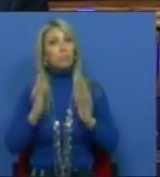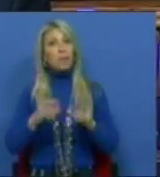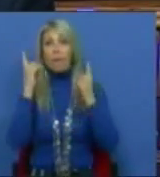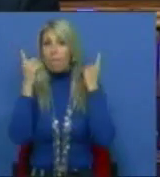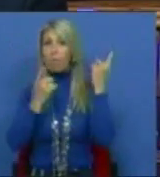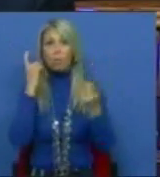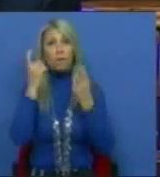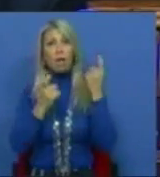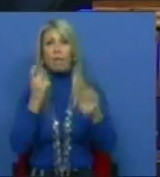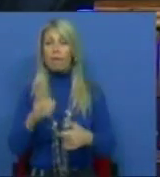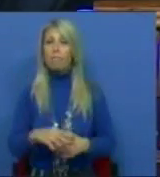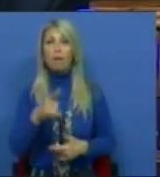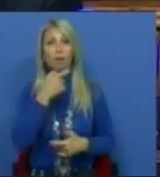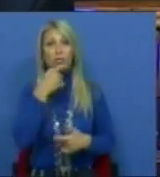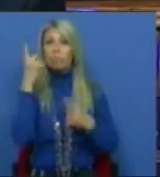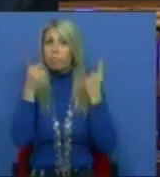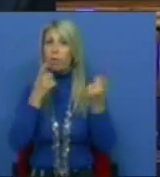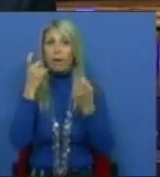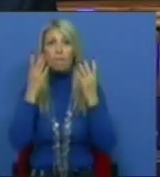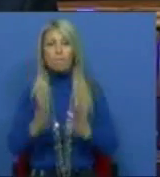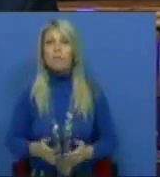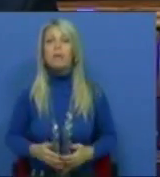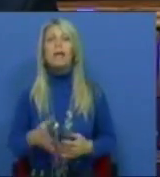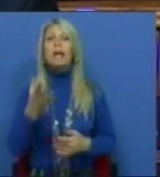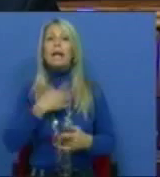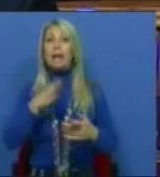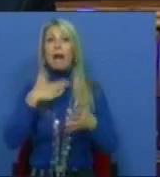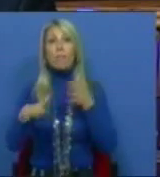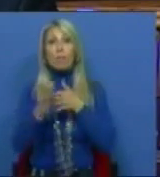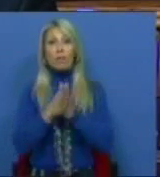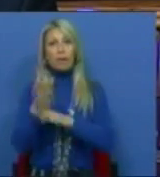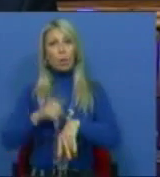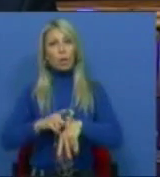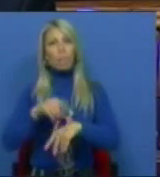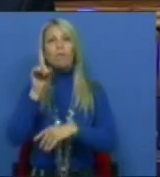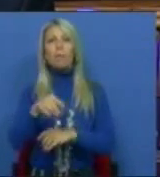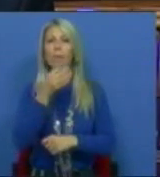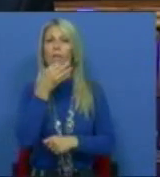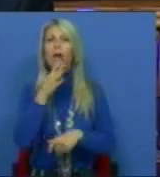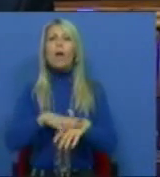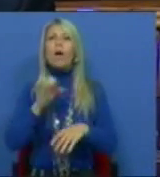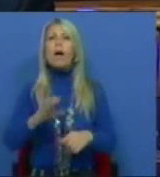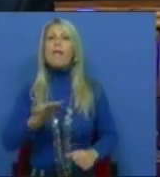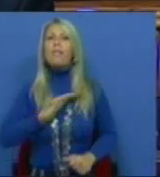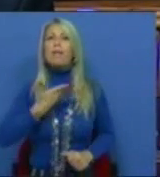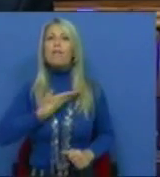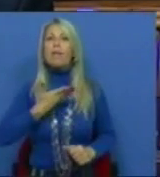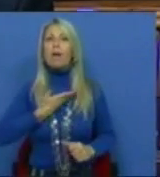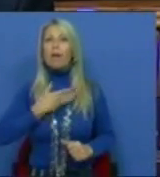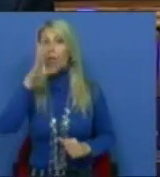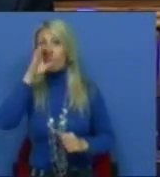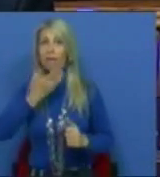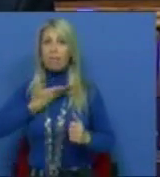ponderada. Queria também aproveitar este tempo para abordar ainda o problema das dívidas às